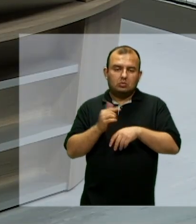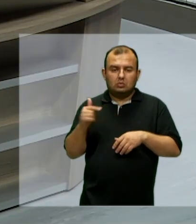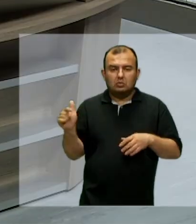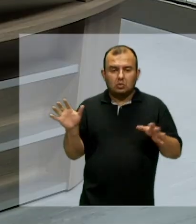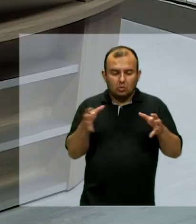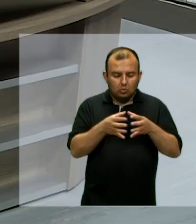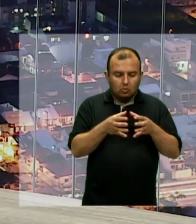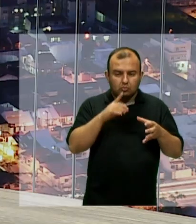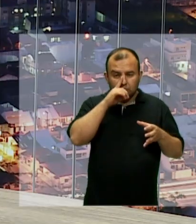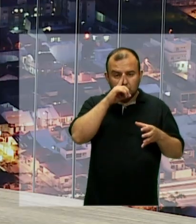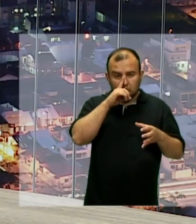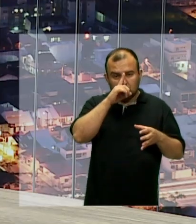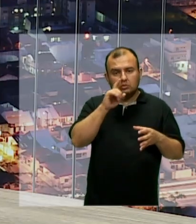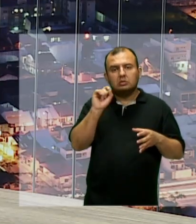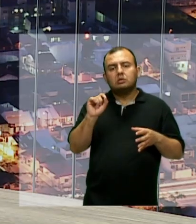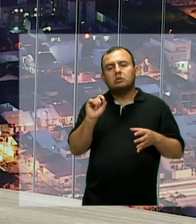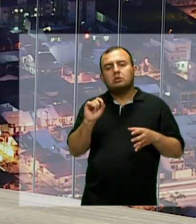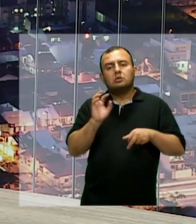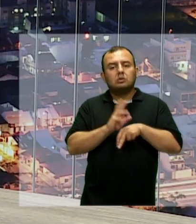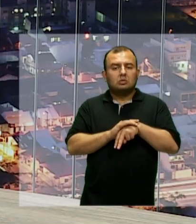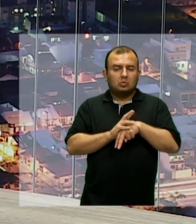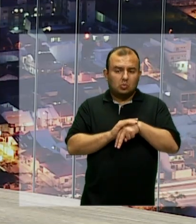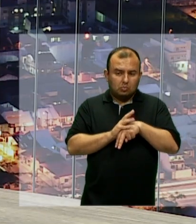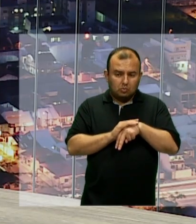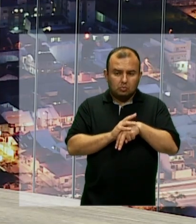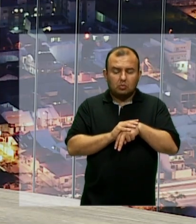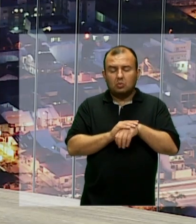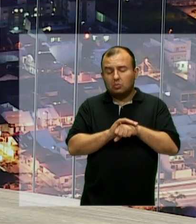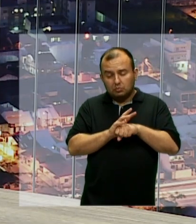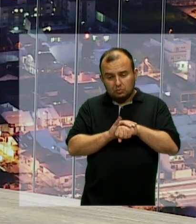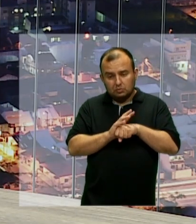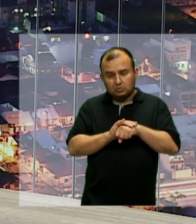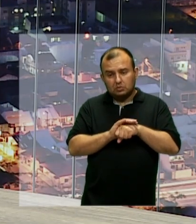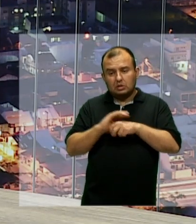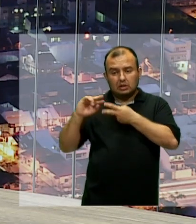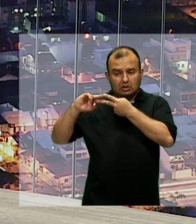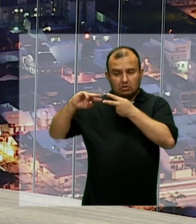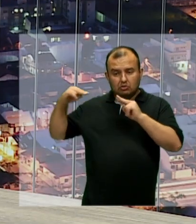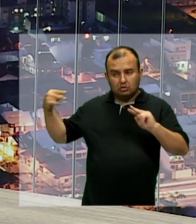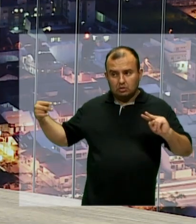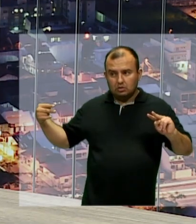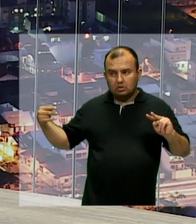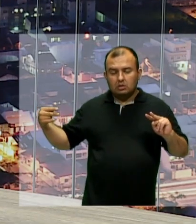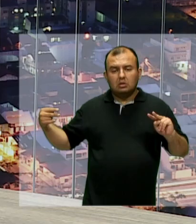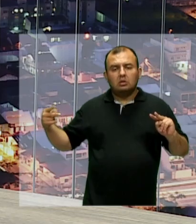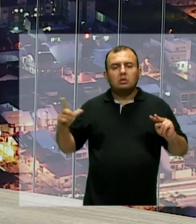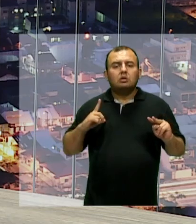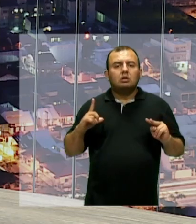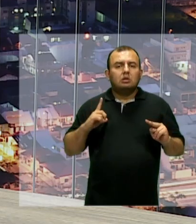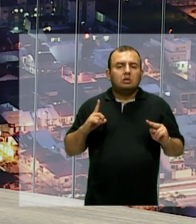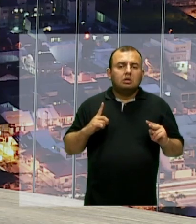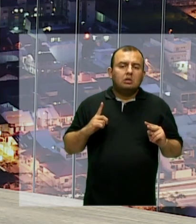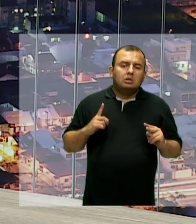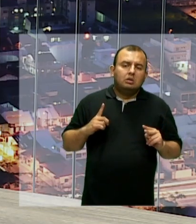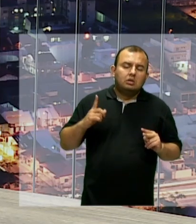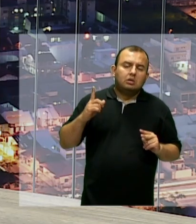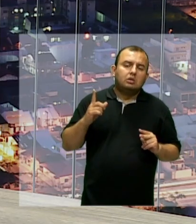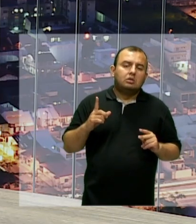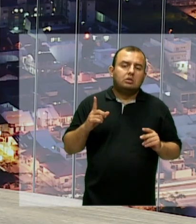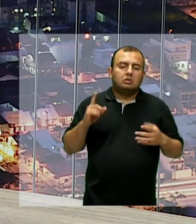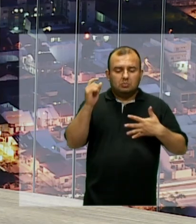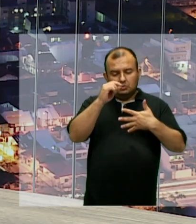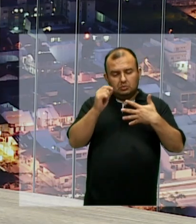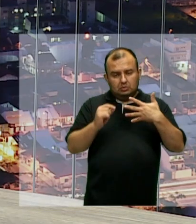de risco. Como é uma doença, basicamente ela é genética, a gente sabe que existem